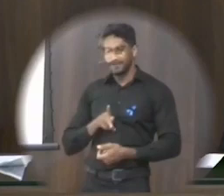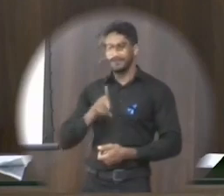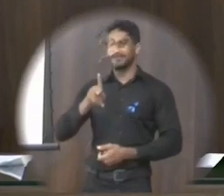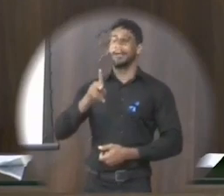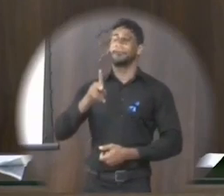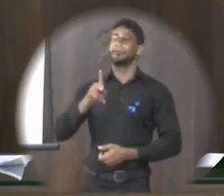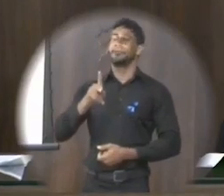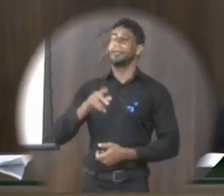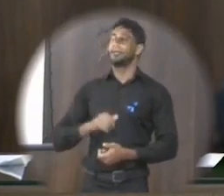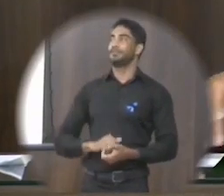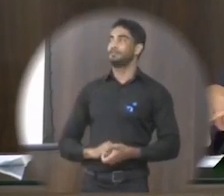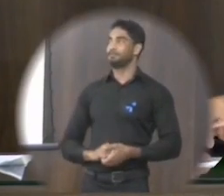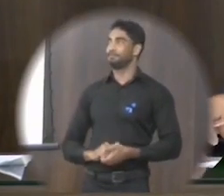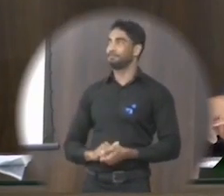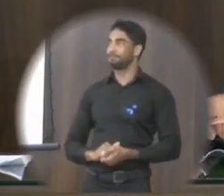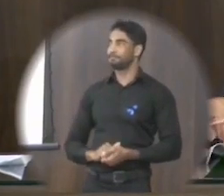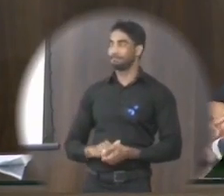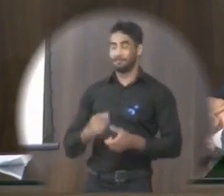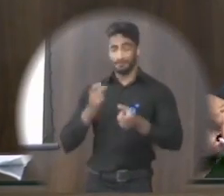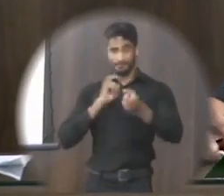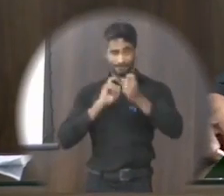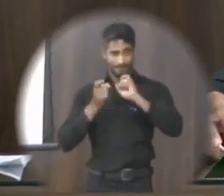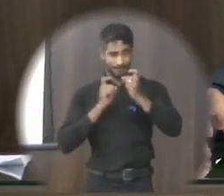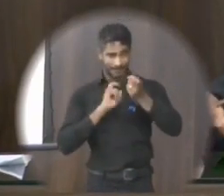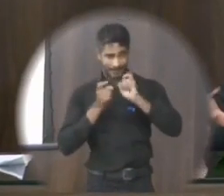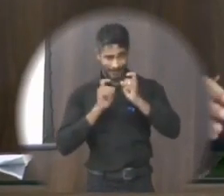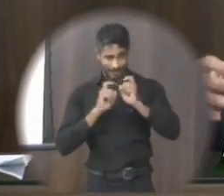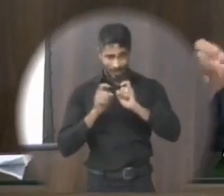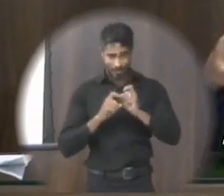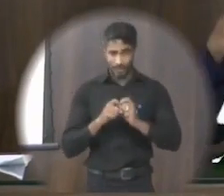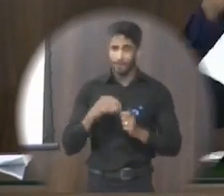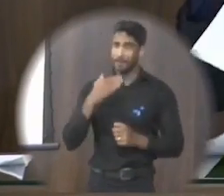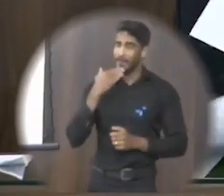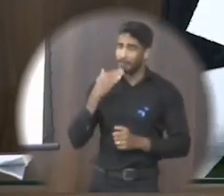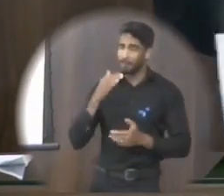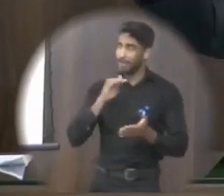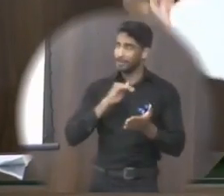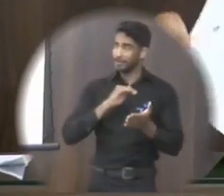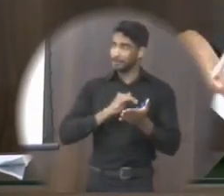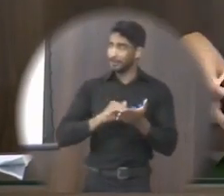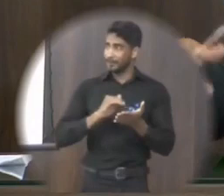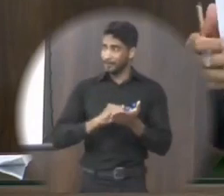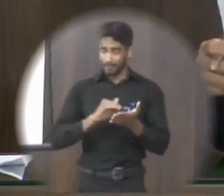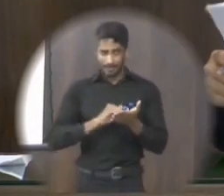continuidade à nossa reunião. Eu solicito ao senhor secretário